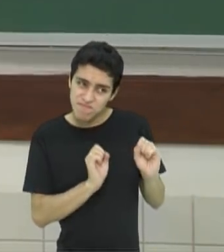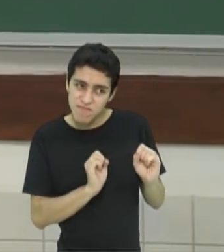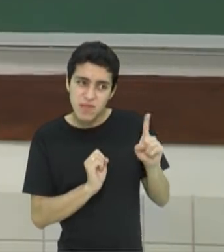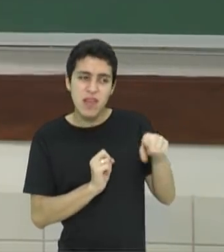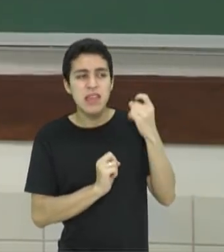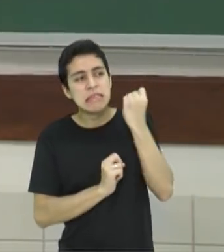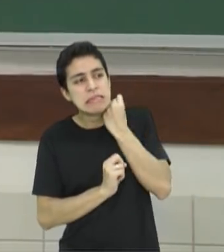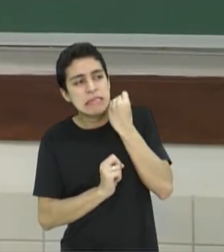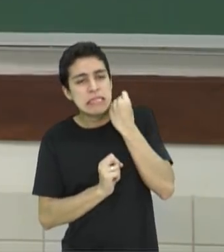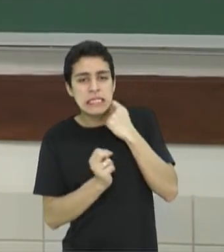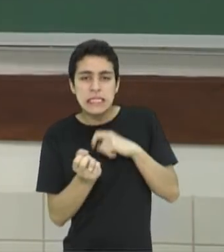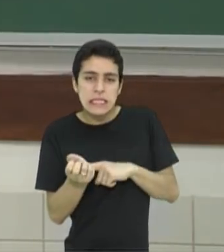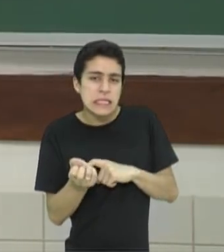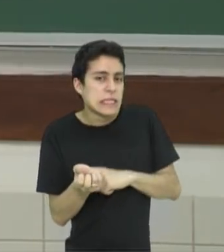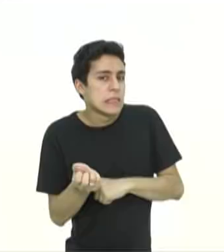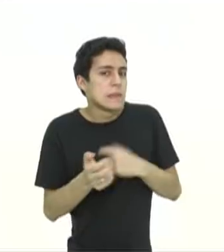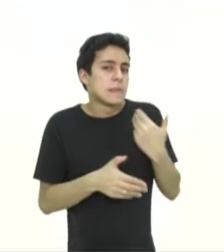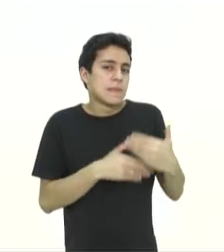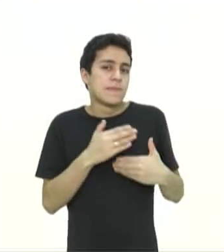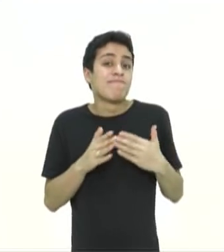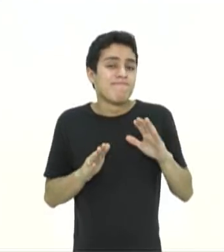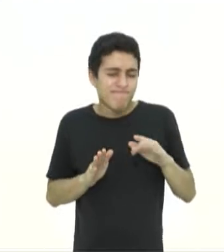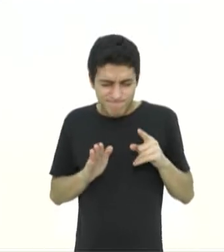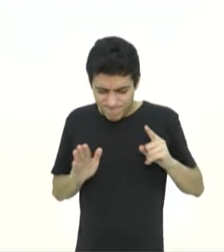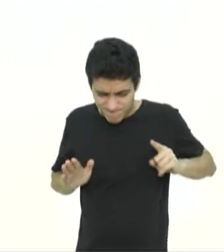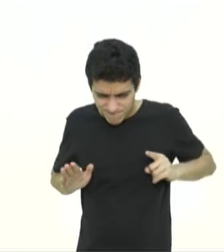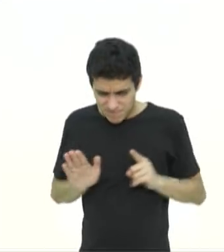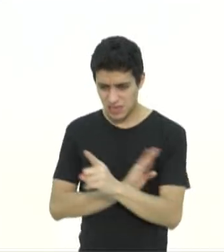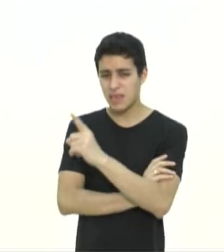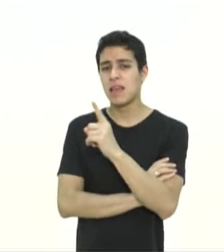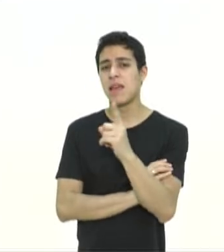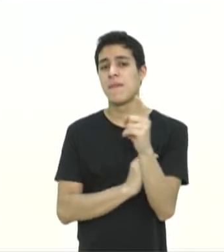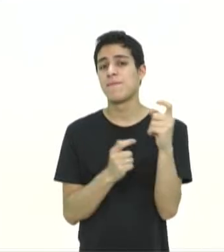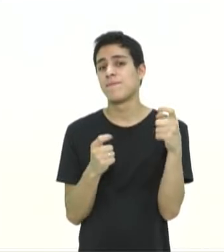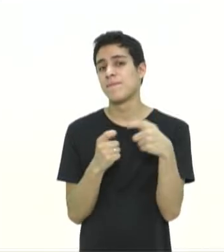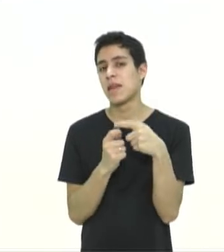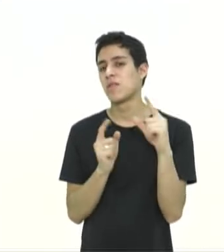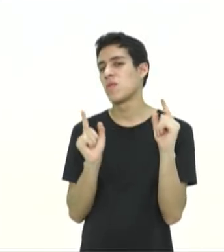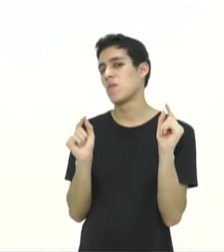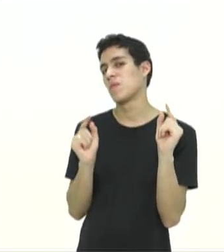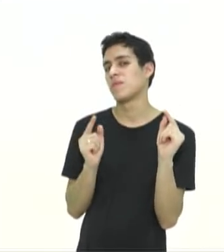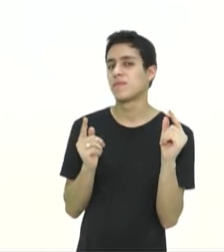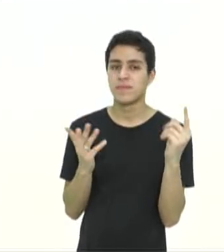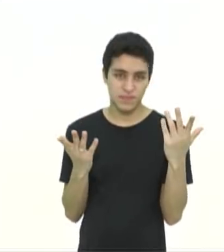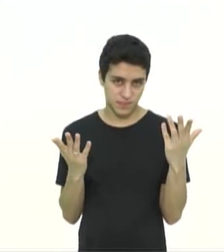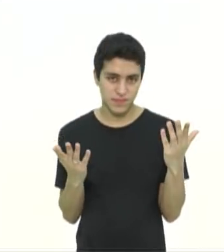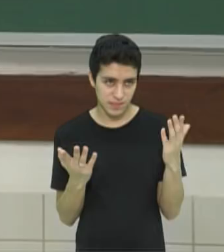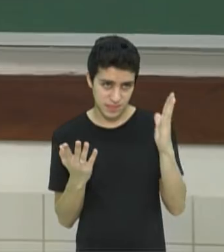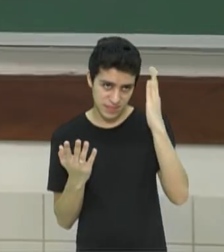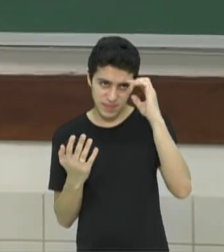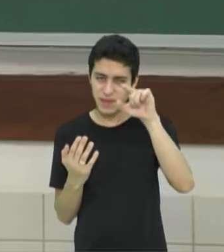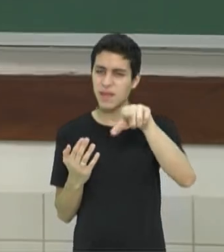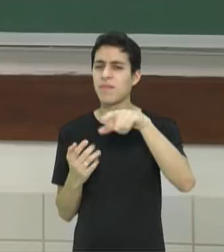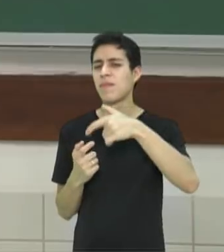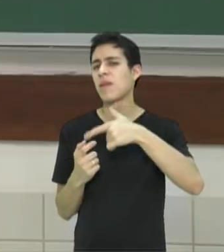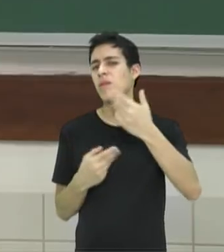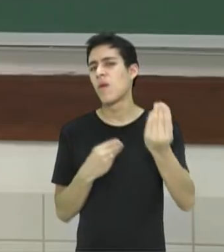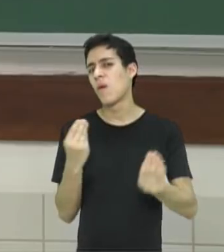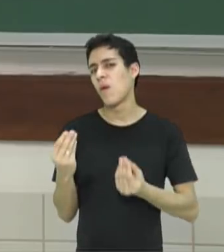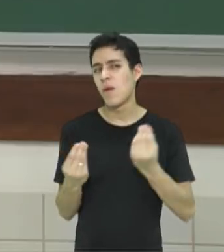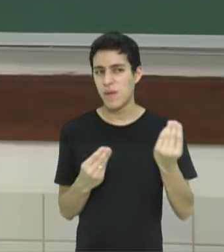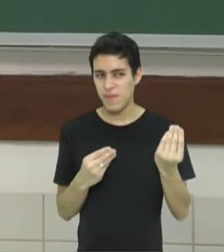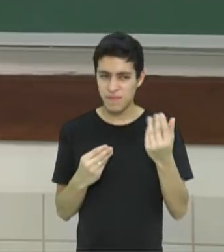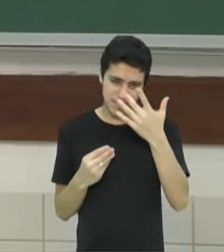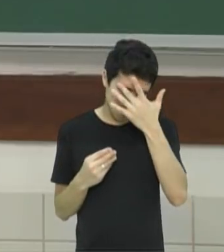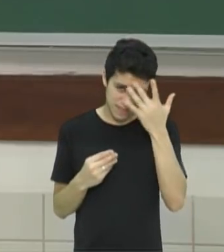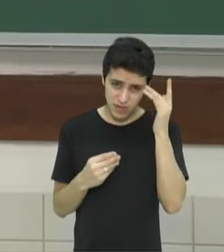estresse. Quando ele perguntou para o médico, como que nós sabemos que aquele ali é um médico? É uma pessoinha que